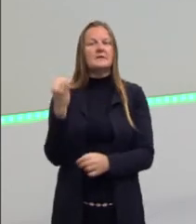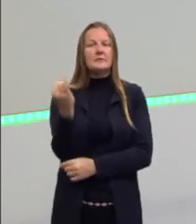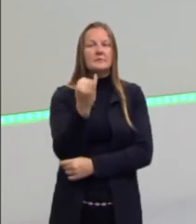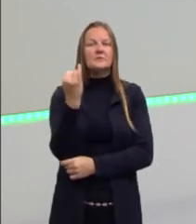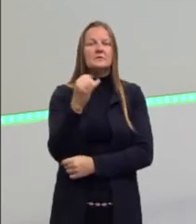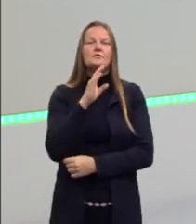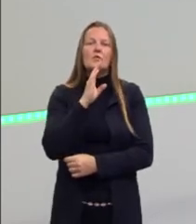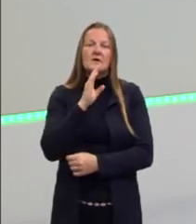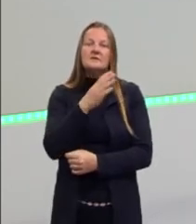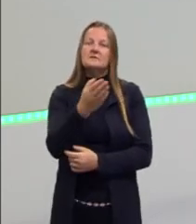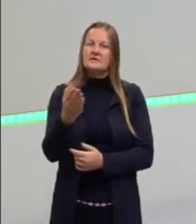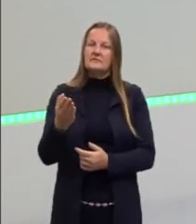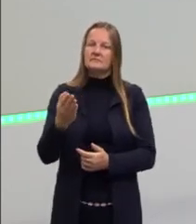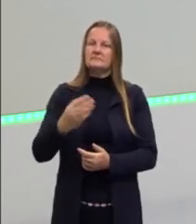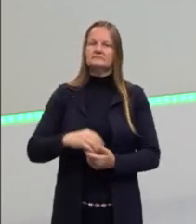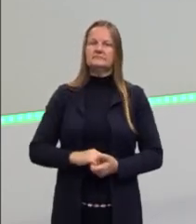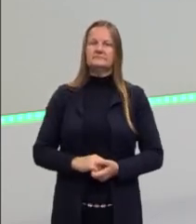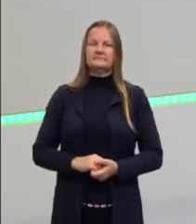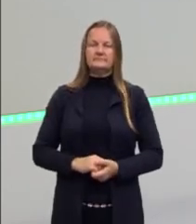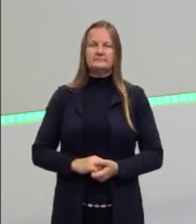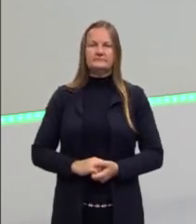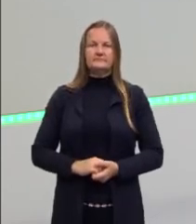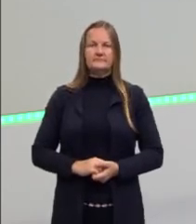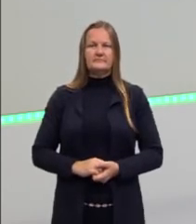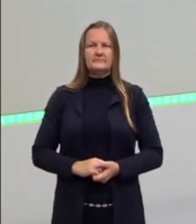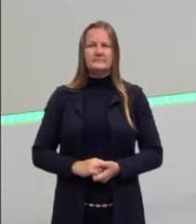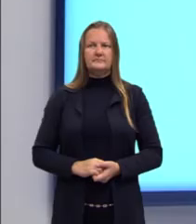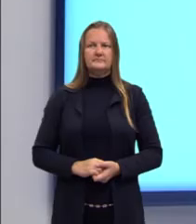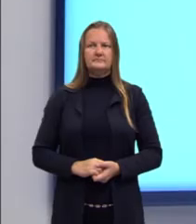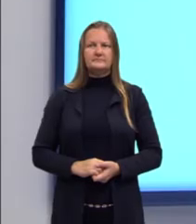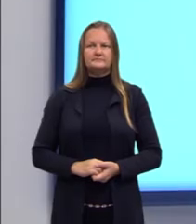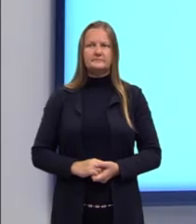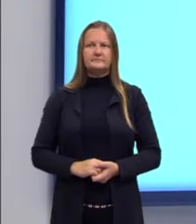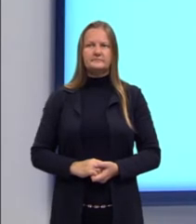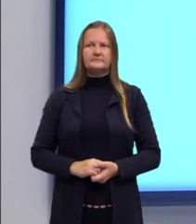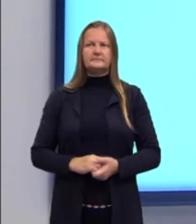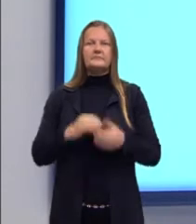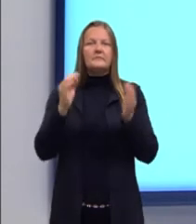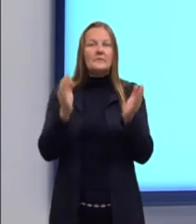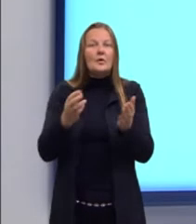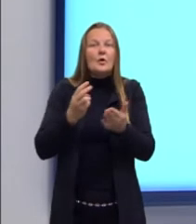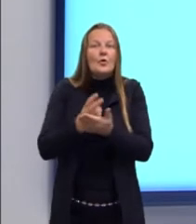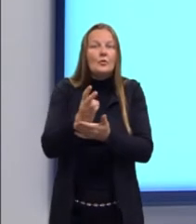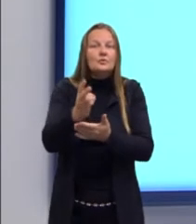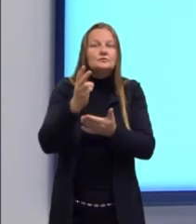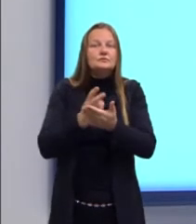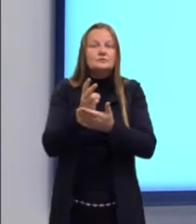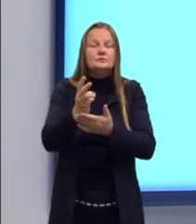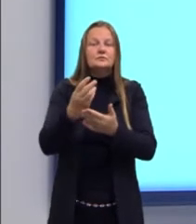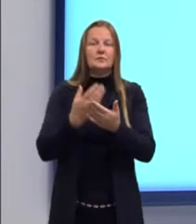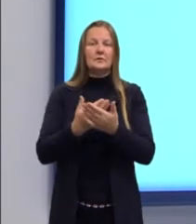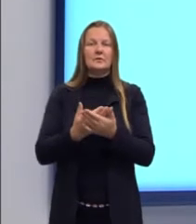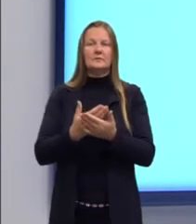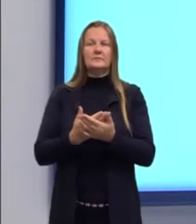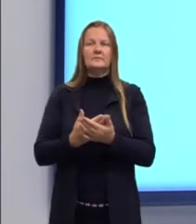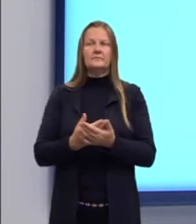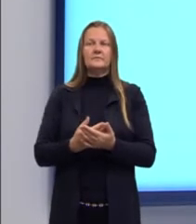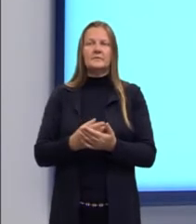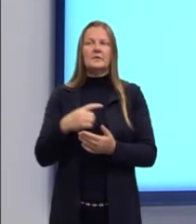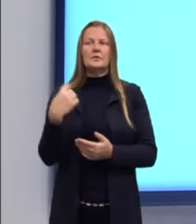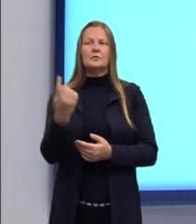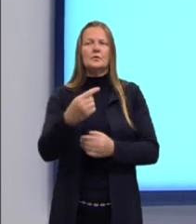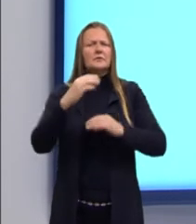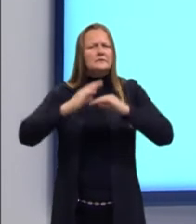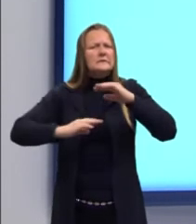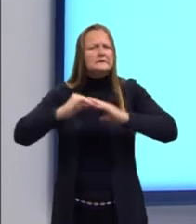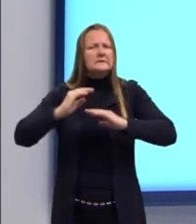bacana você já terem conhecimento delas agora nós vamos dar continuidade aí na nossa aula e nós vamos